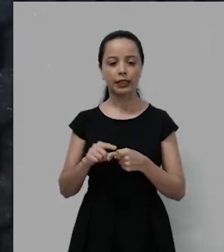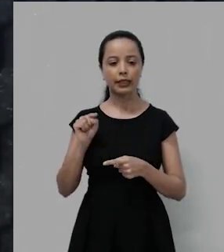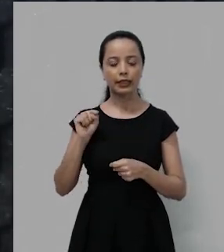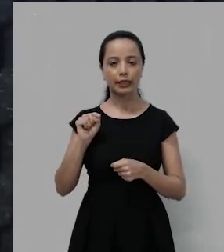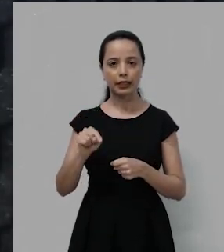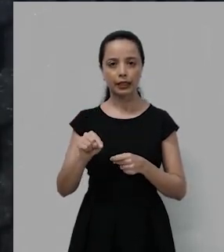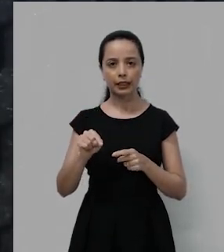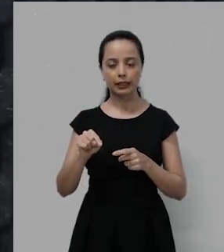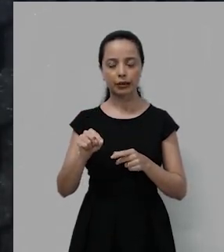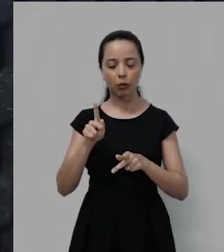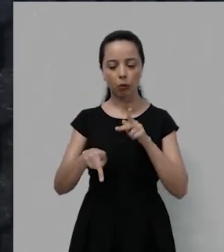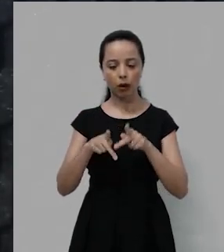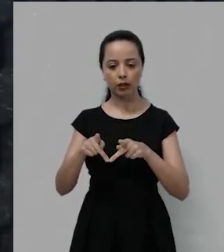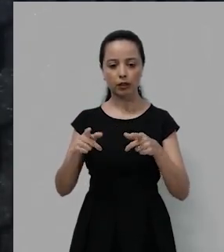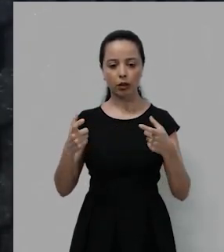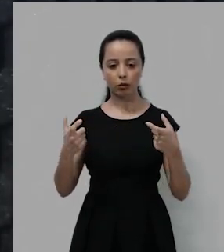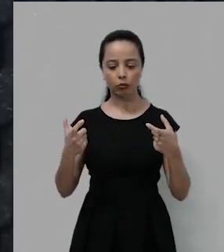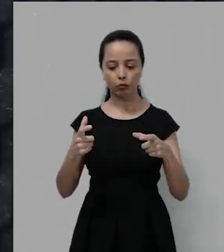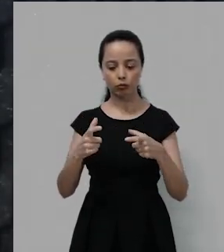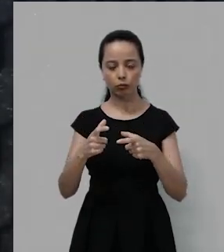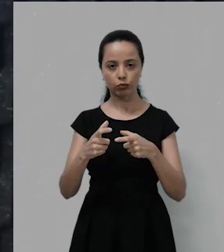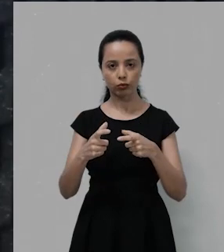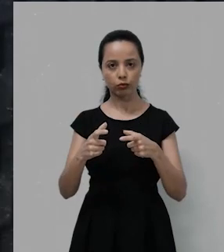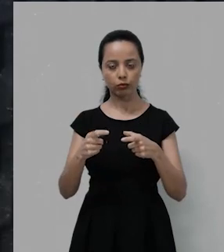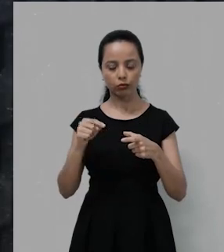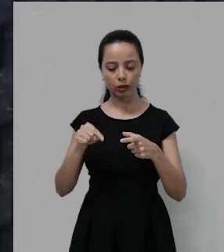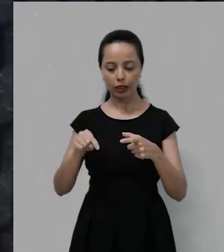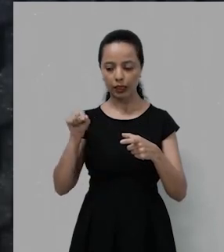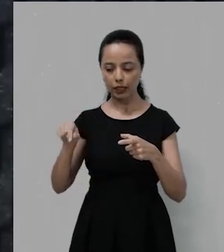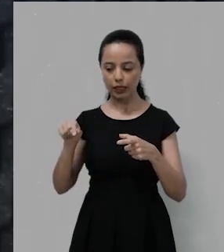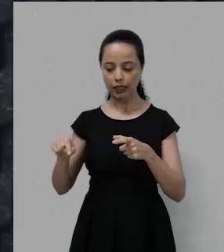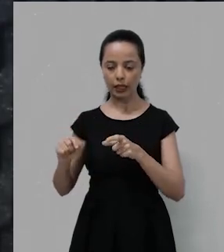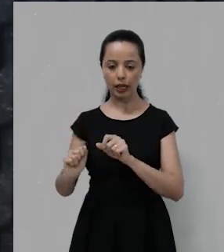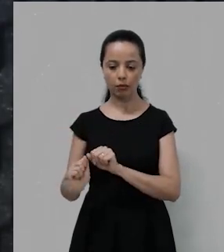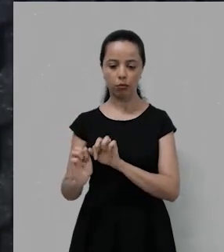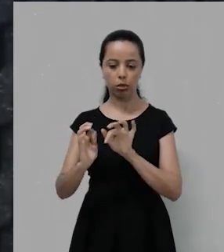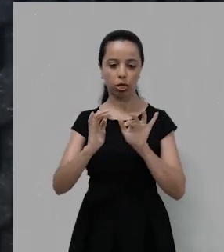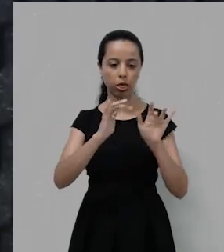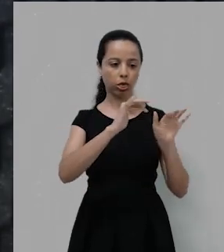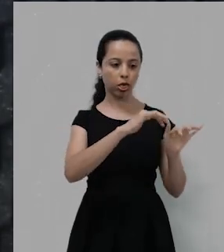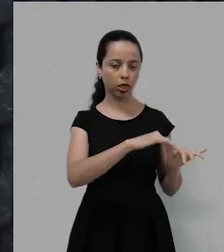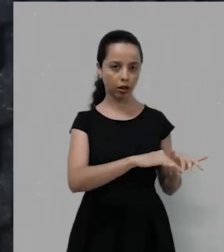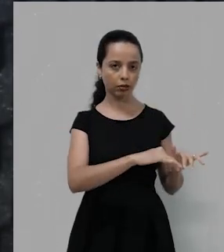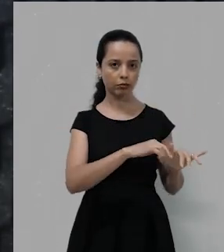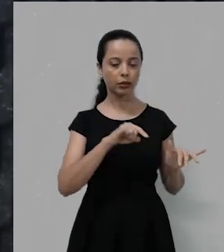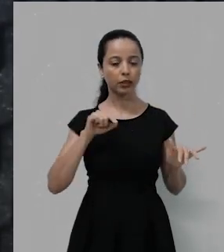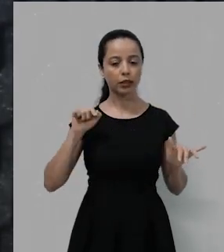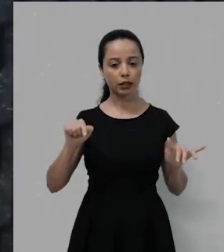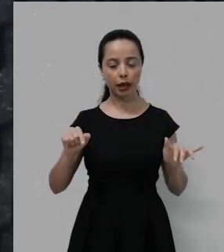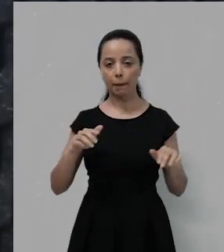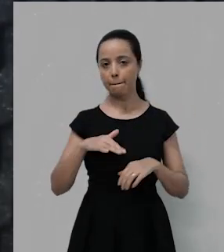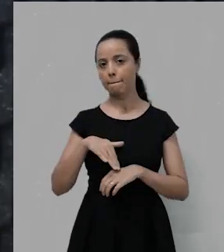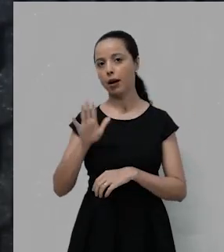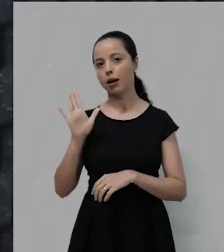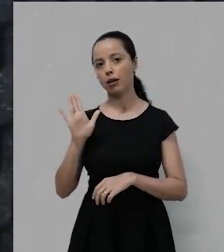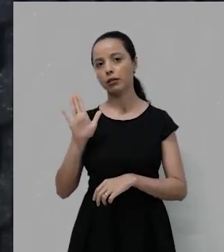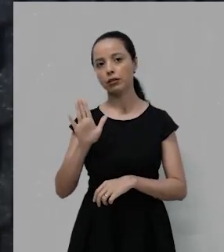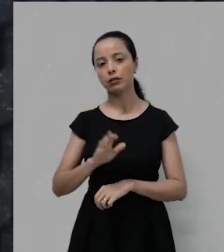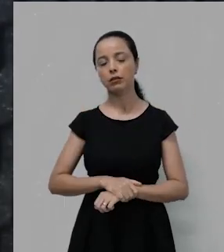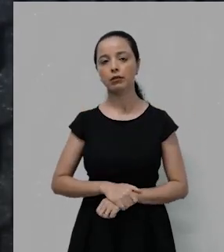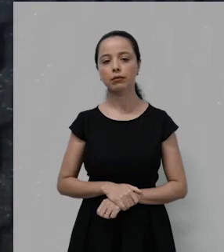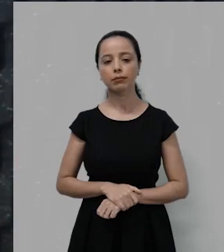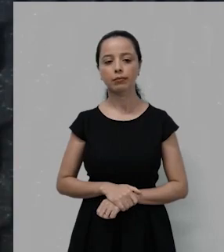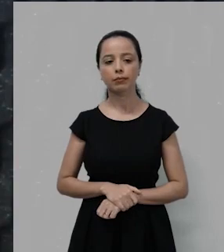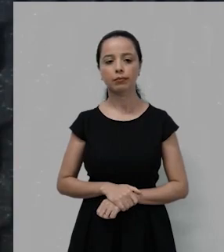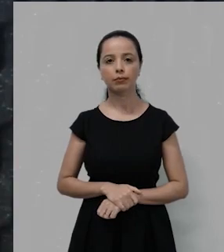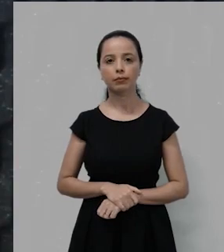né? Aliás, a quantidade de indivíduos que está saindo da população, ela está sendo maior, ok? E